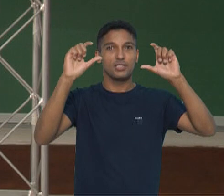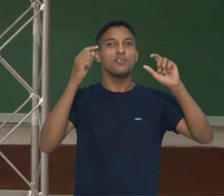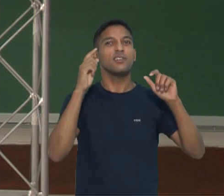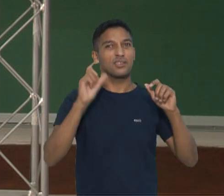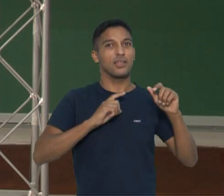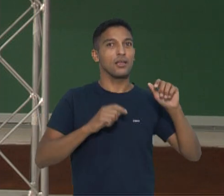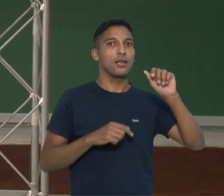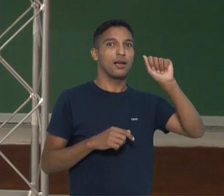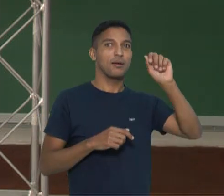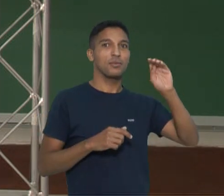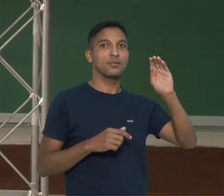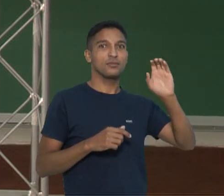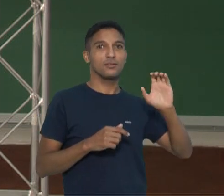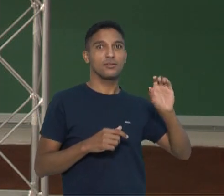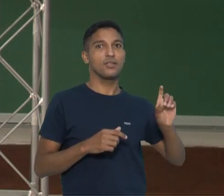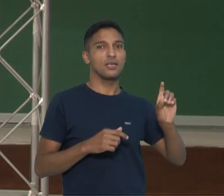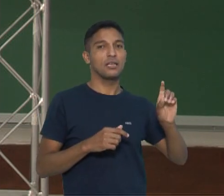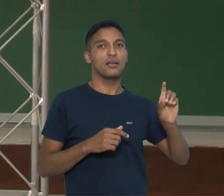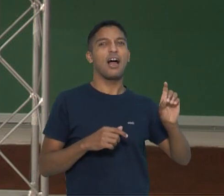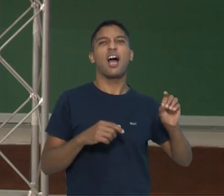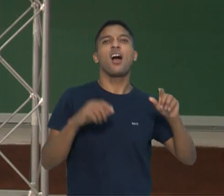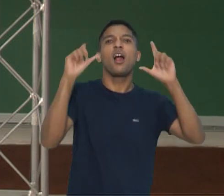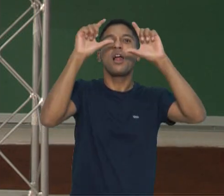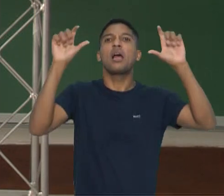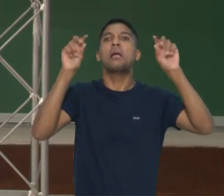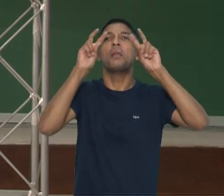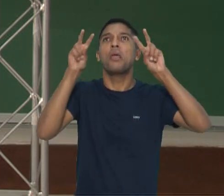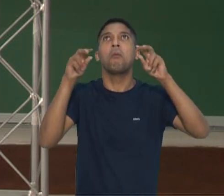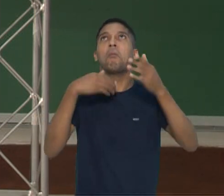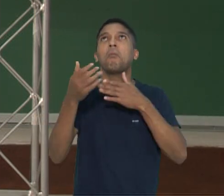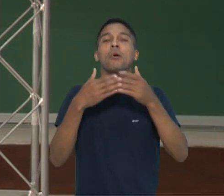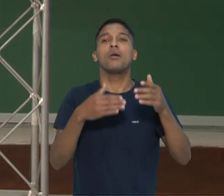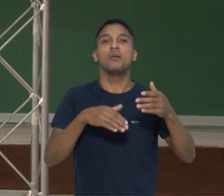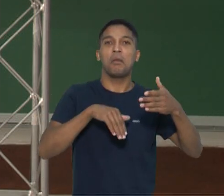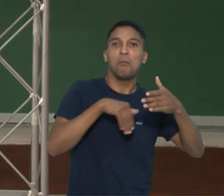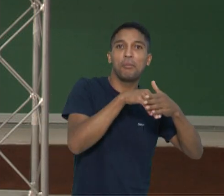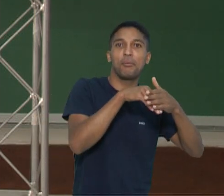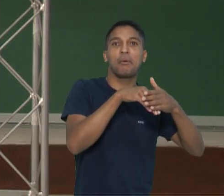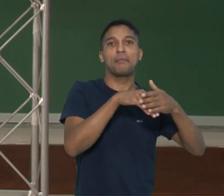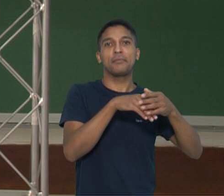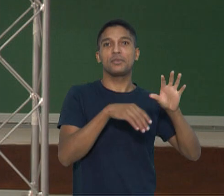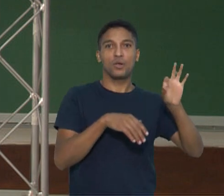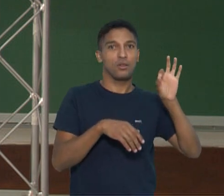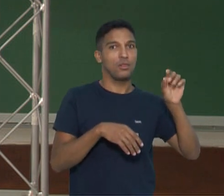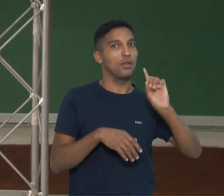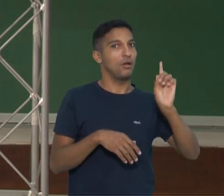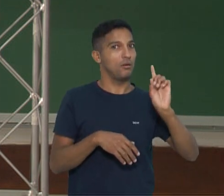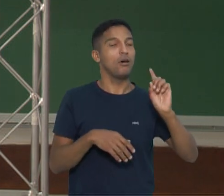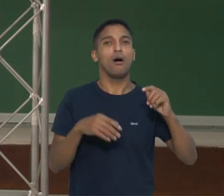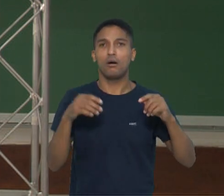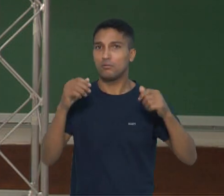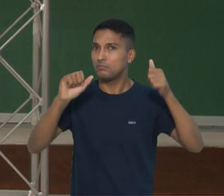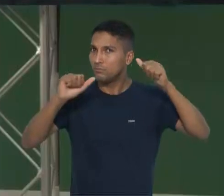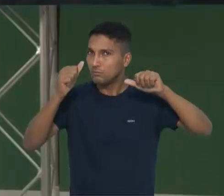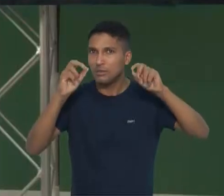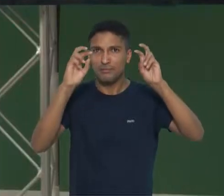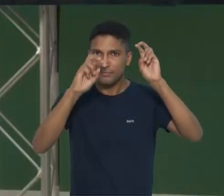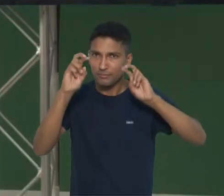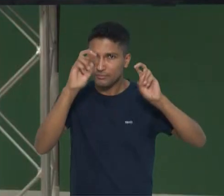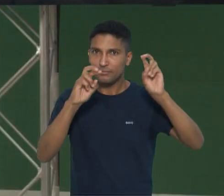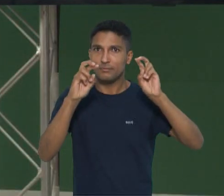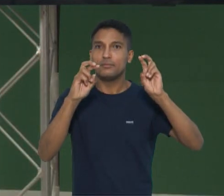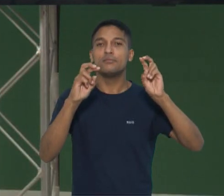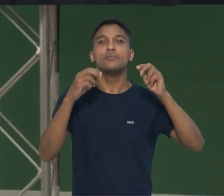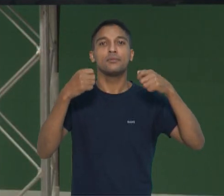de marca X, que você não vai ler, não vai analisar, verificar quais são as possibilidades, tá? Então aqui na letra